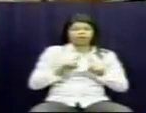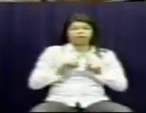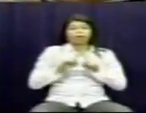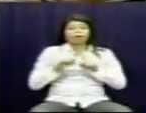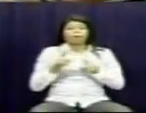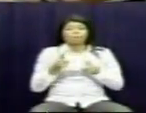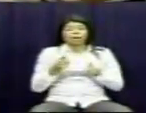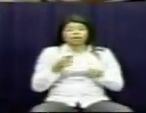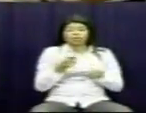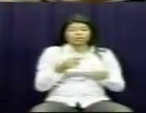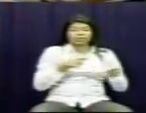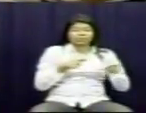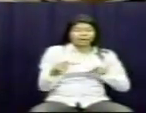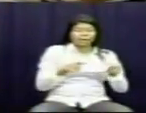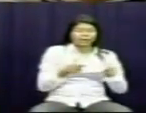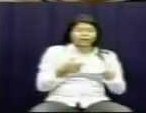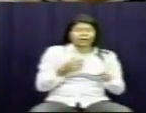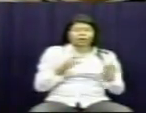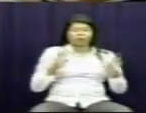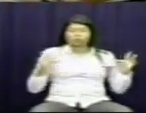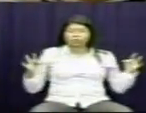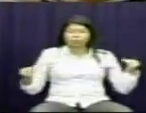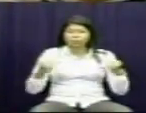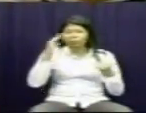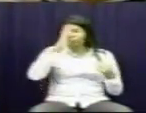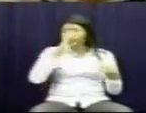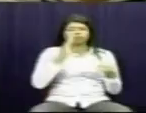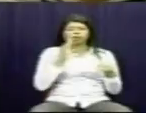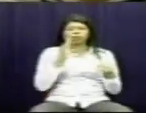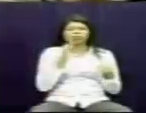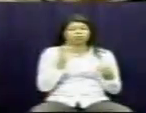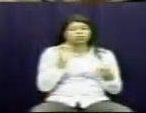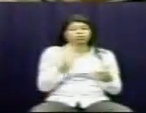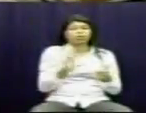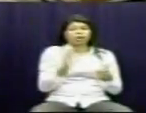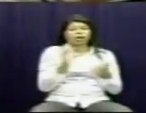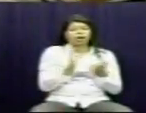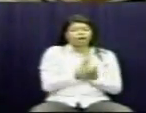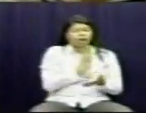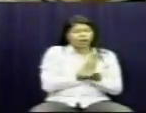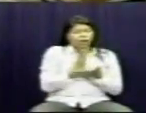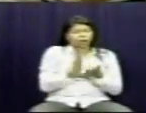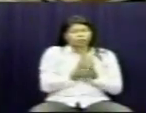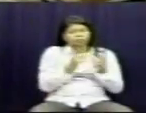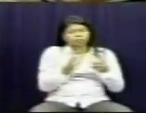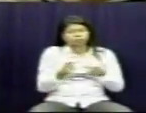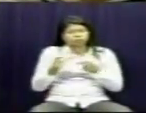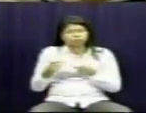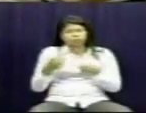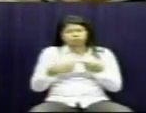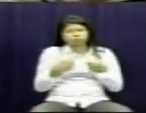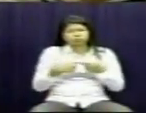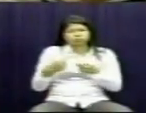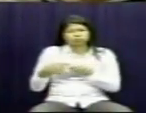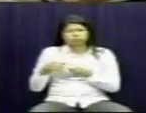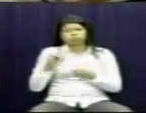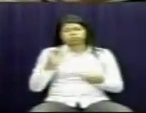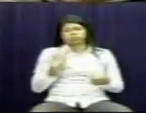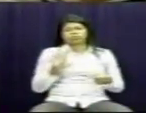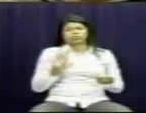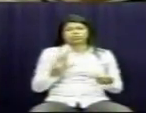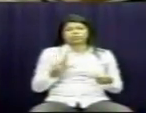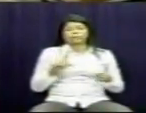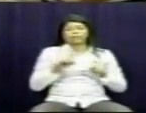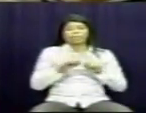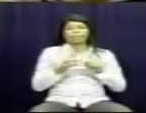daquele profissional. Então, ele teria o diploma validado para trabalhar em alguns municípios, que a própria lei